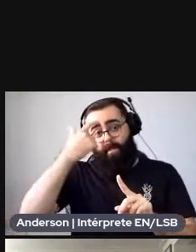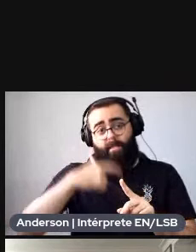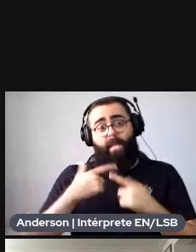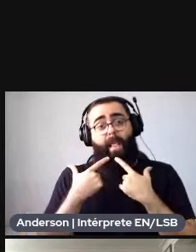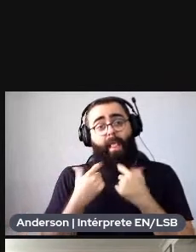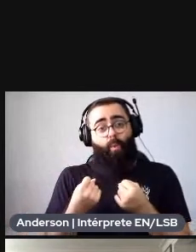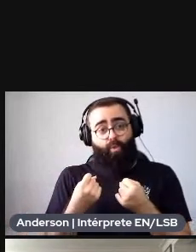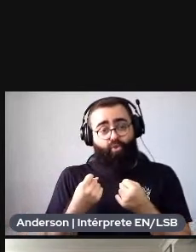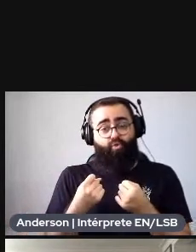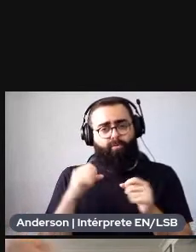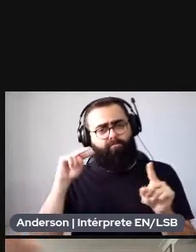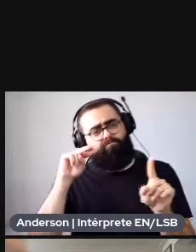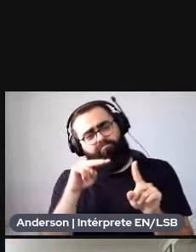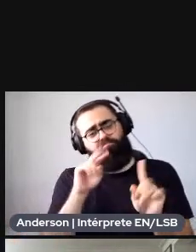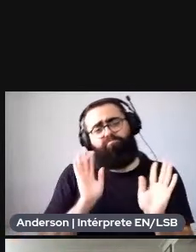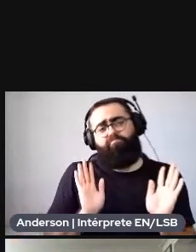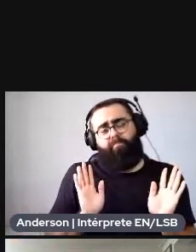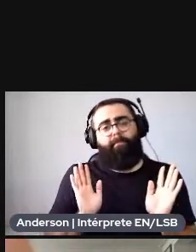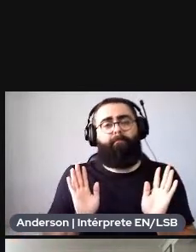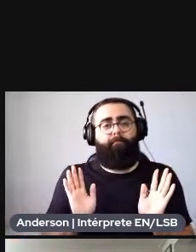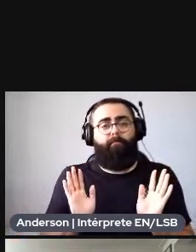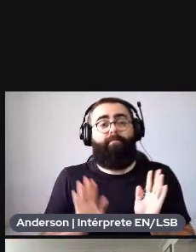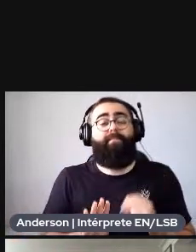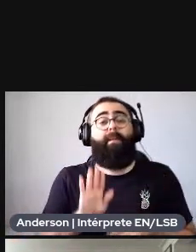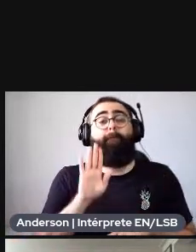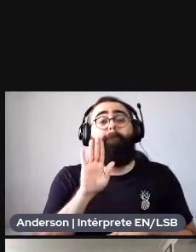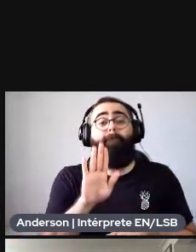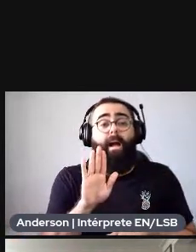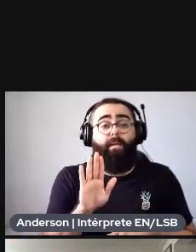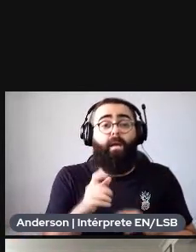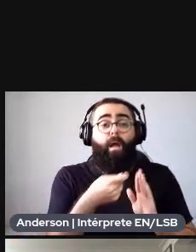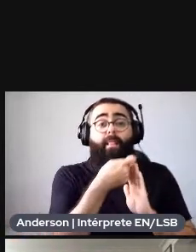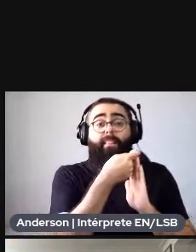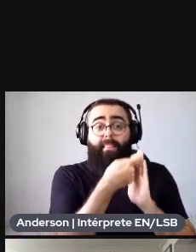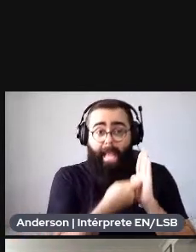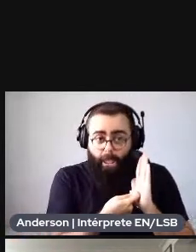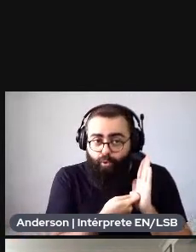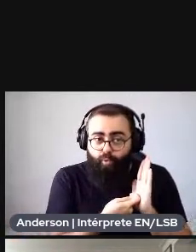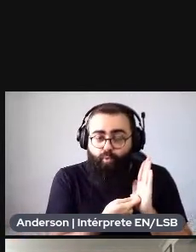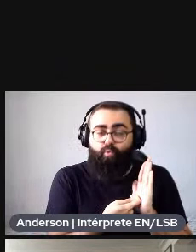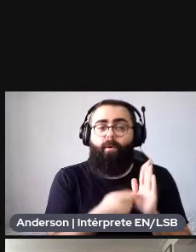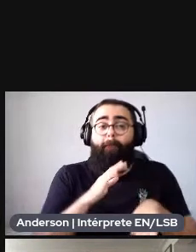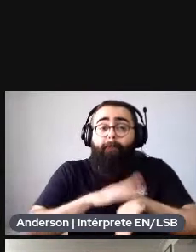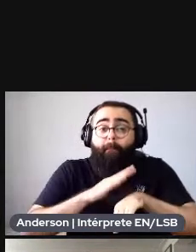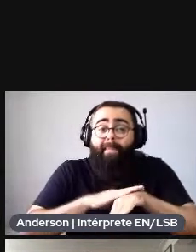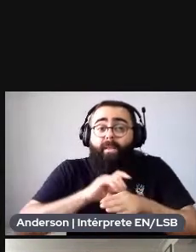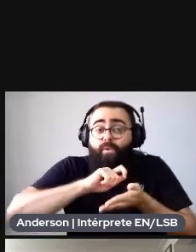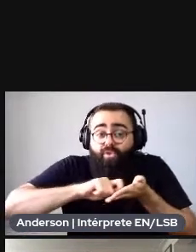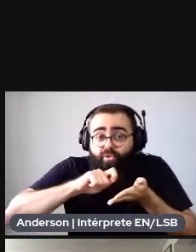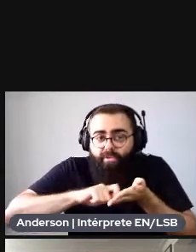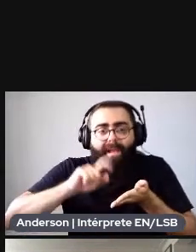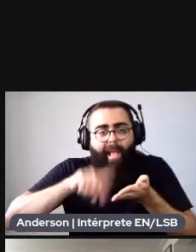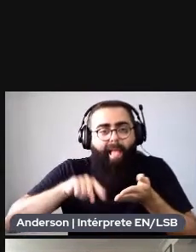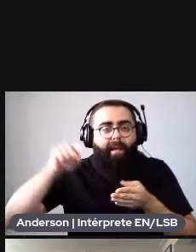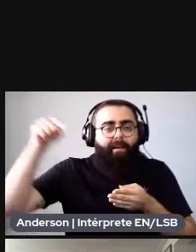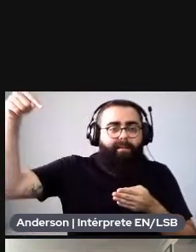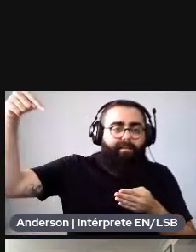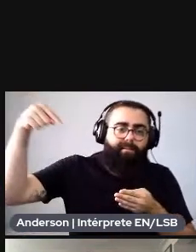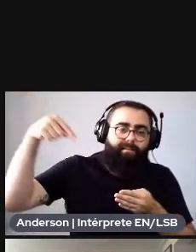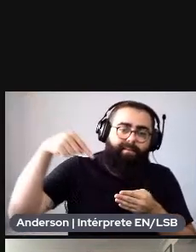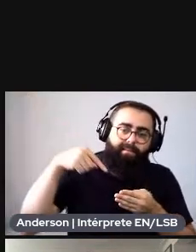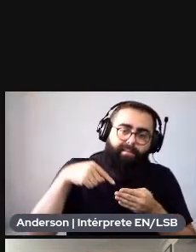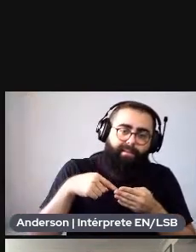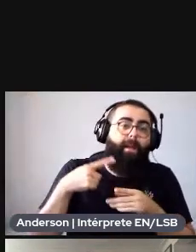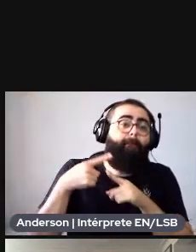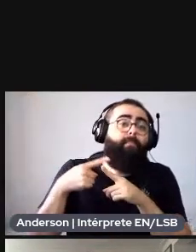em textos é, obviamente, a direção de cima para baixo. e só deveria ter uma seta, mas tem duas precisamente porque